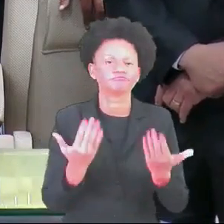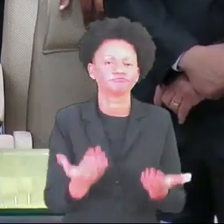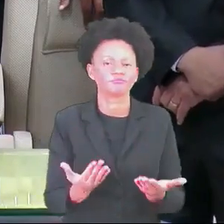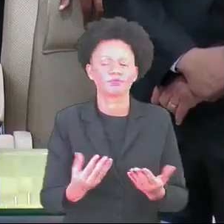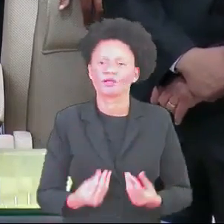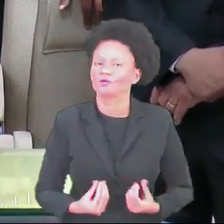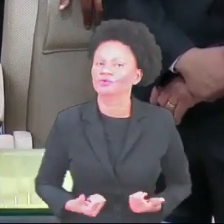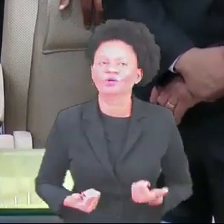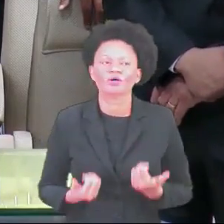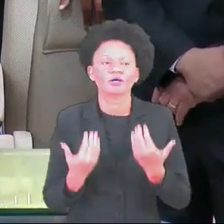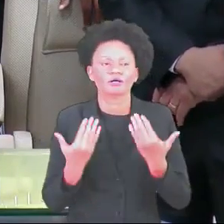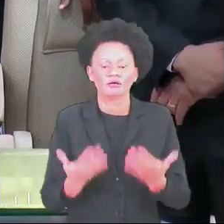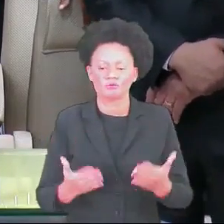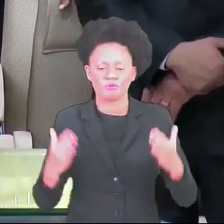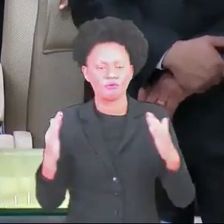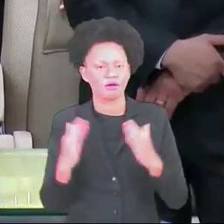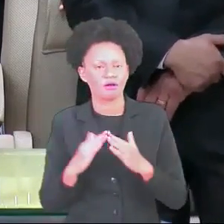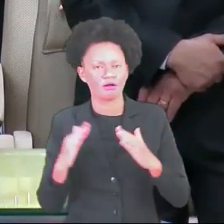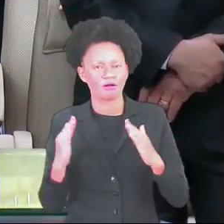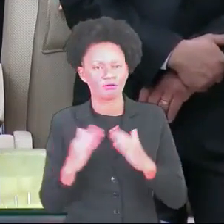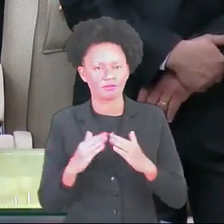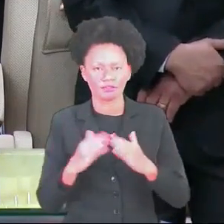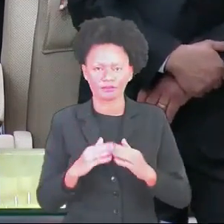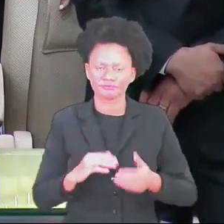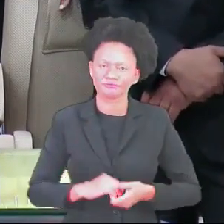Estou te oferecendo uma casa.